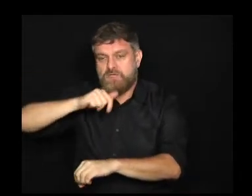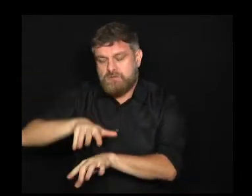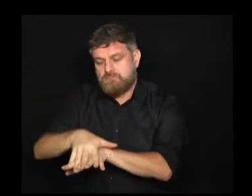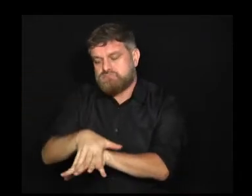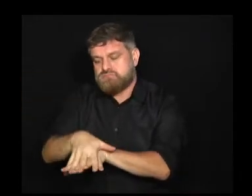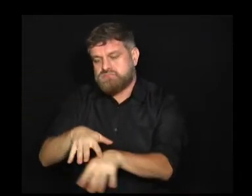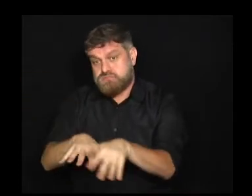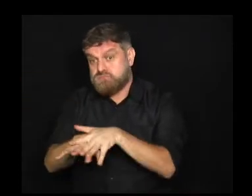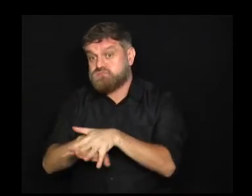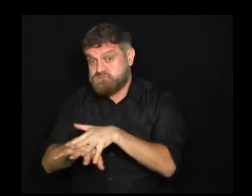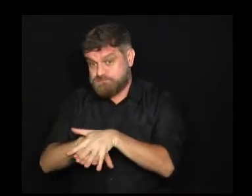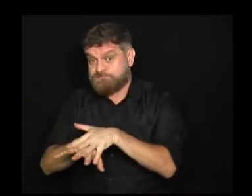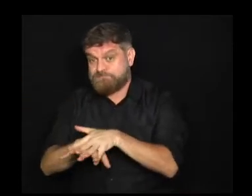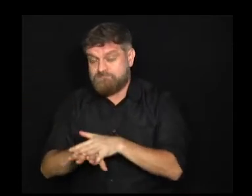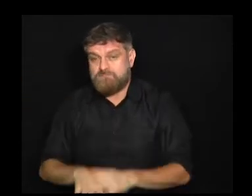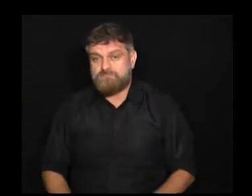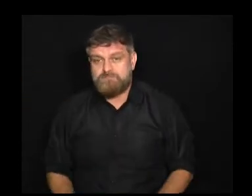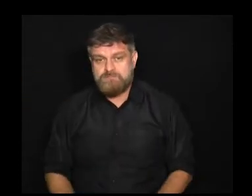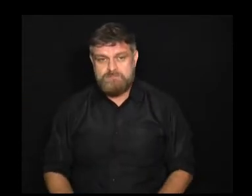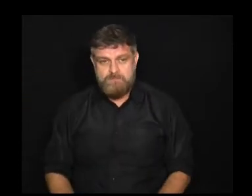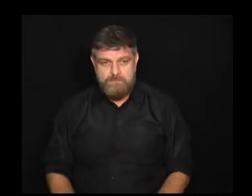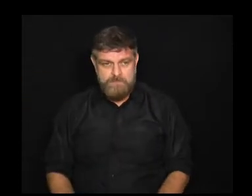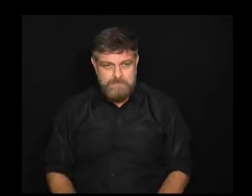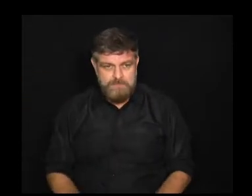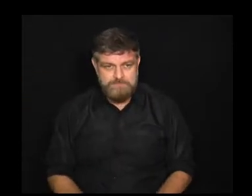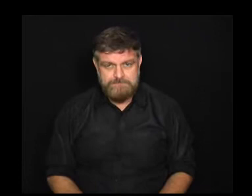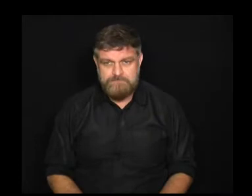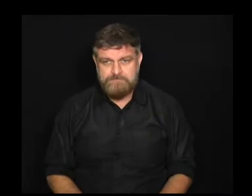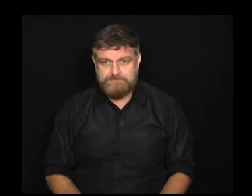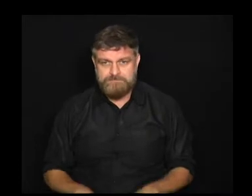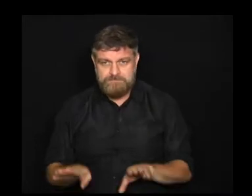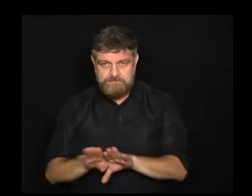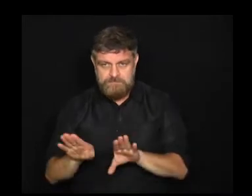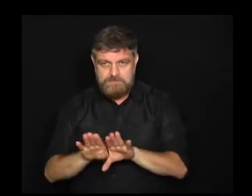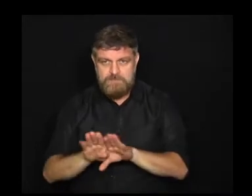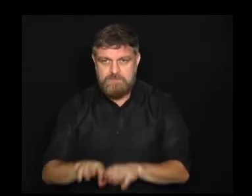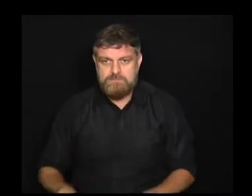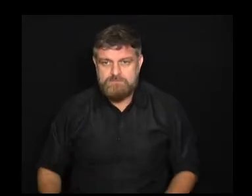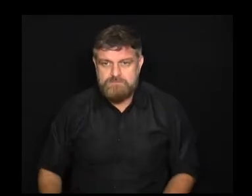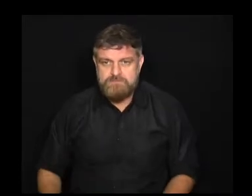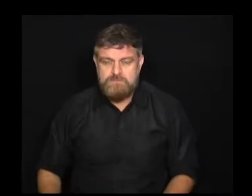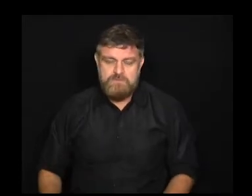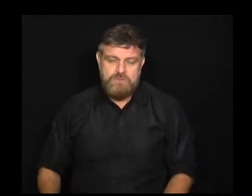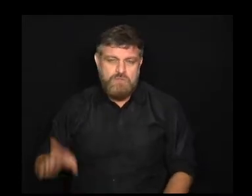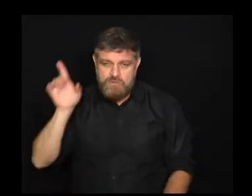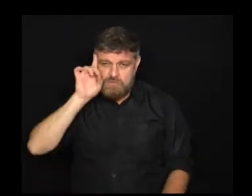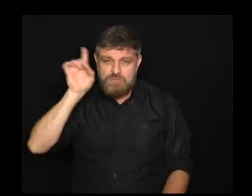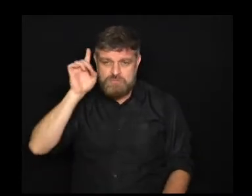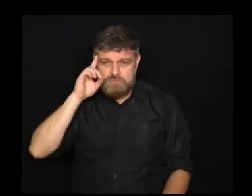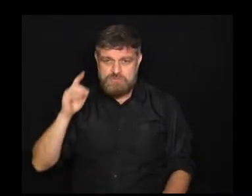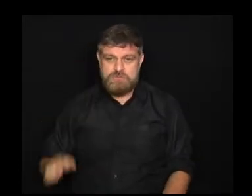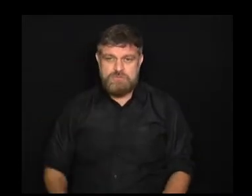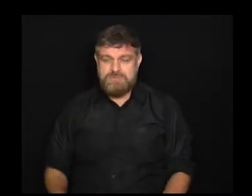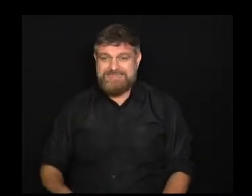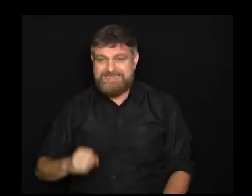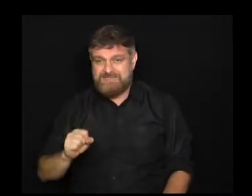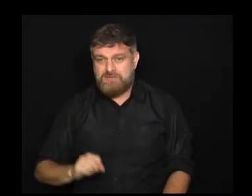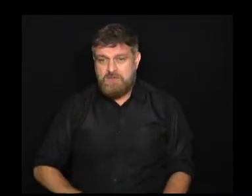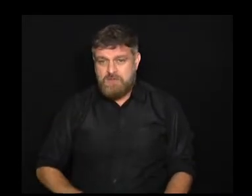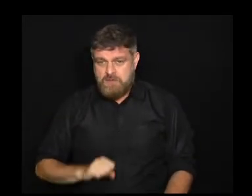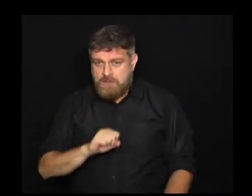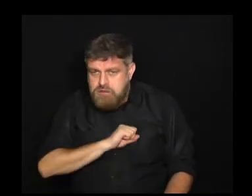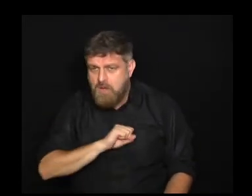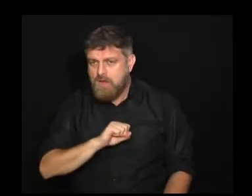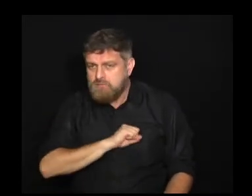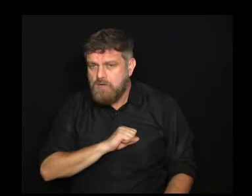complicada. Do restante é higiene, né, rotina, né, que é tossir e